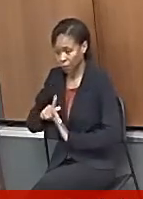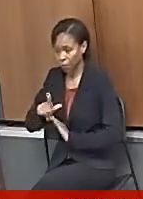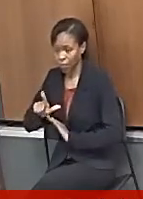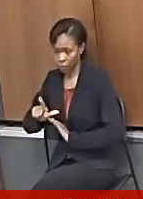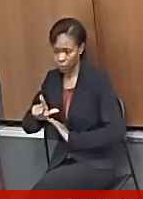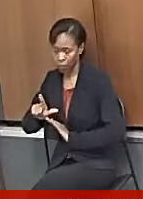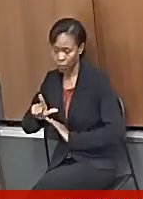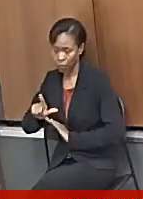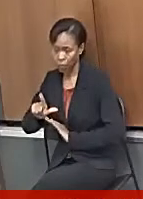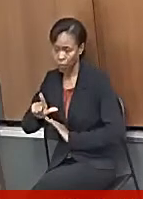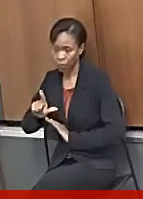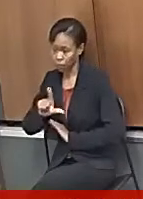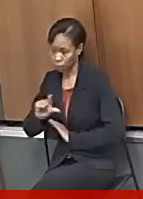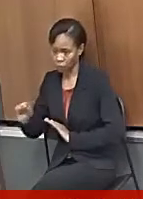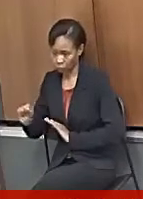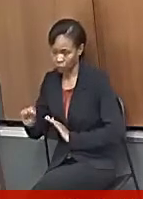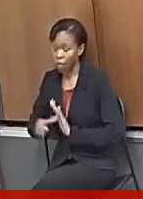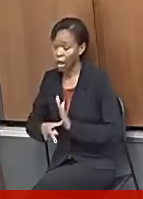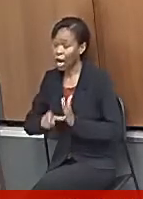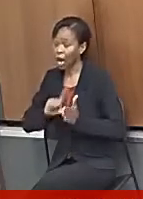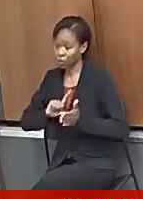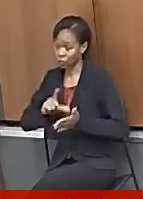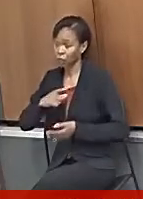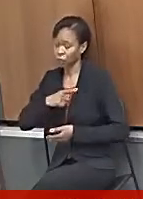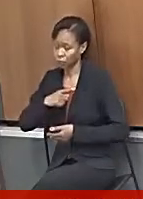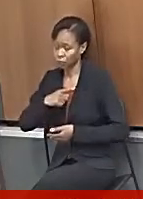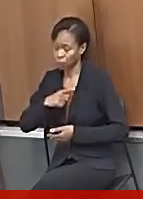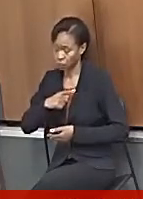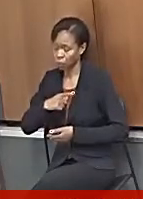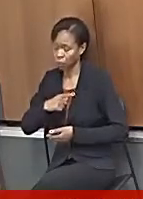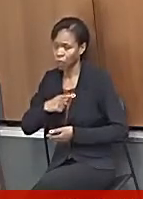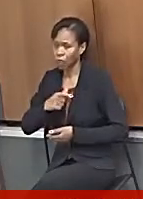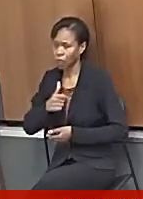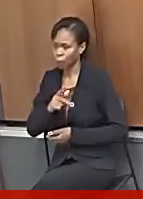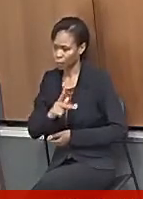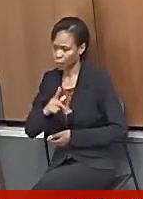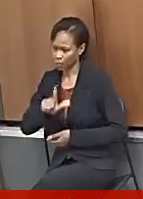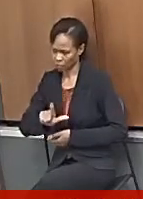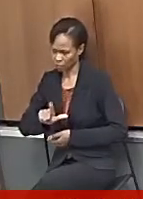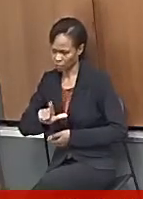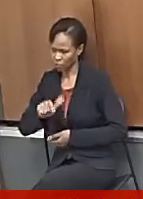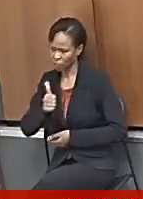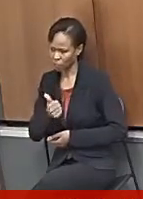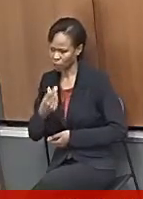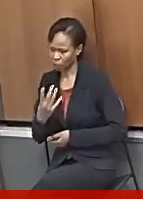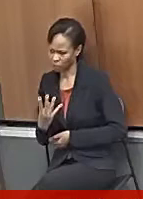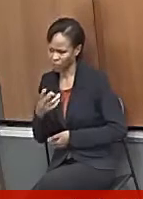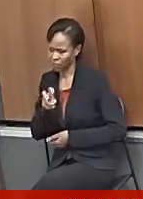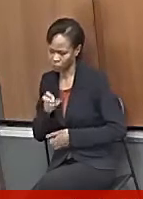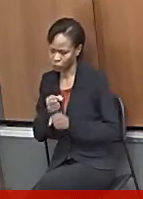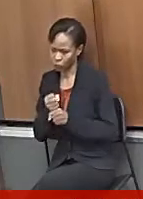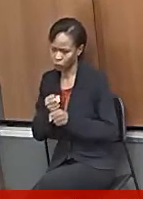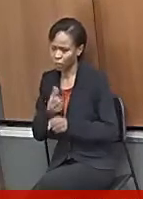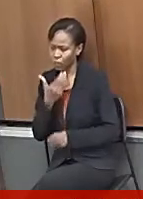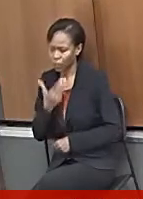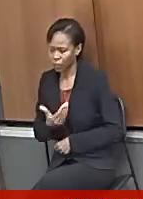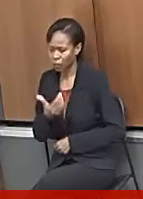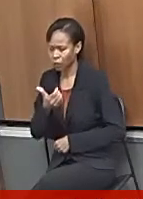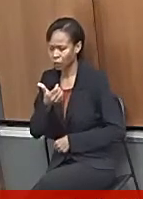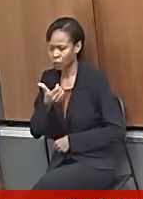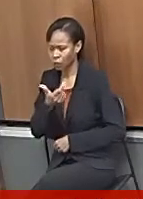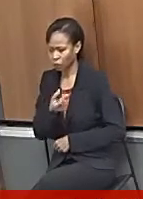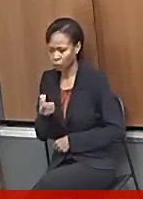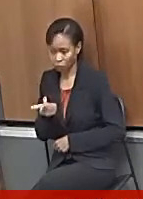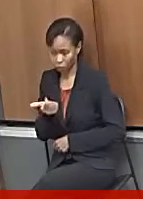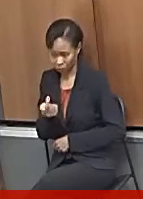tinha nada senhor uma anterior tinha no pé na pele 145 de 2 de dezembro de 2007 dinho existe a